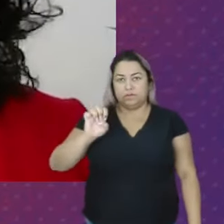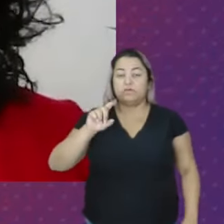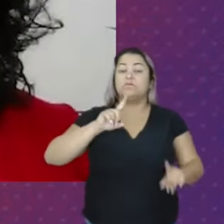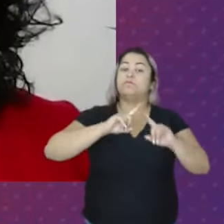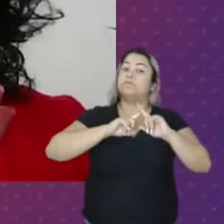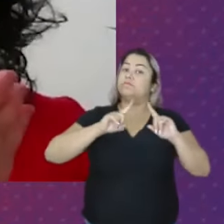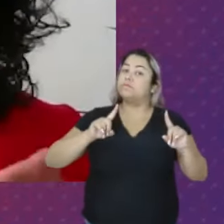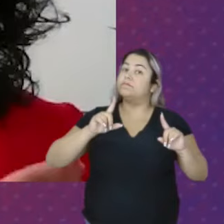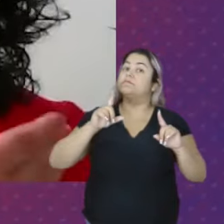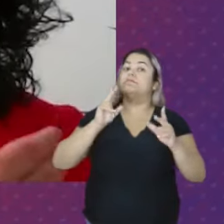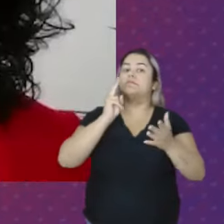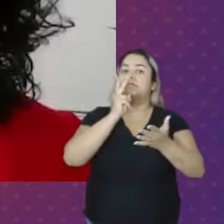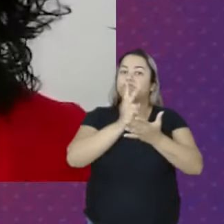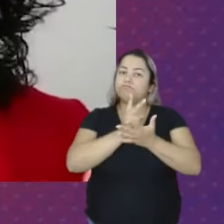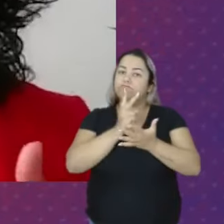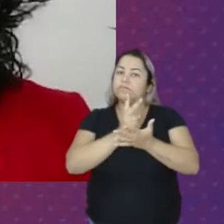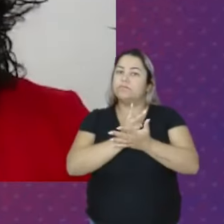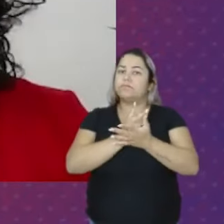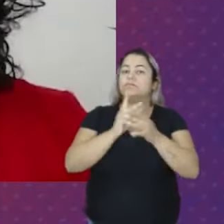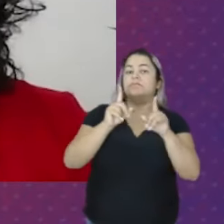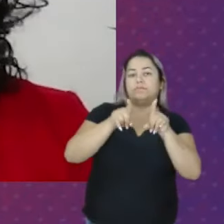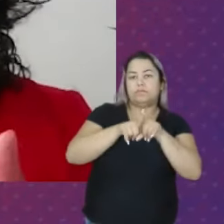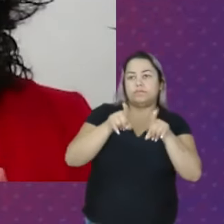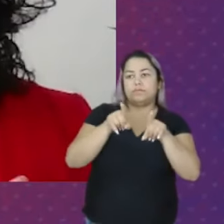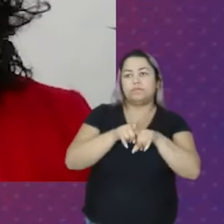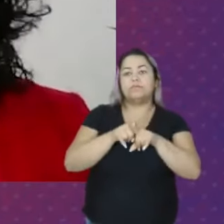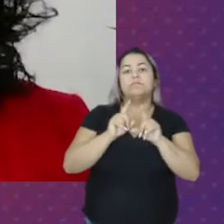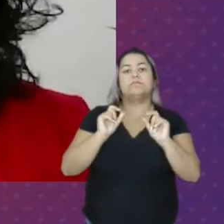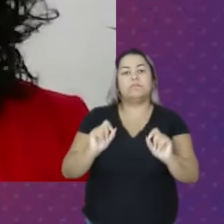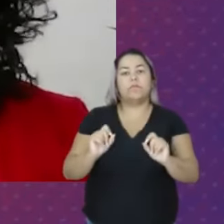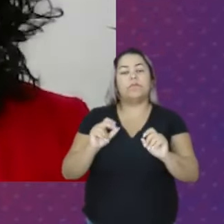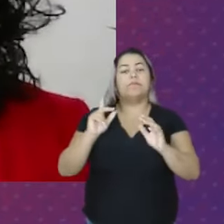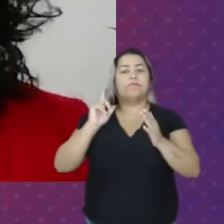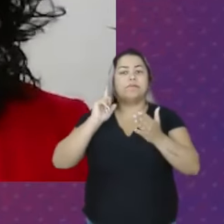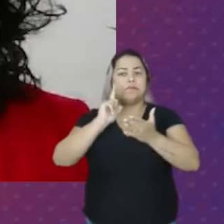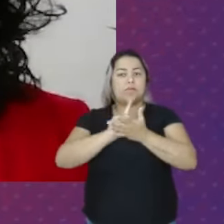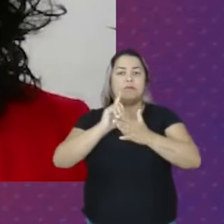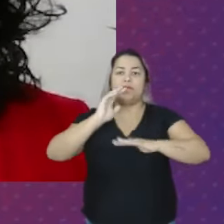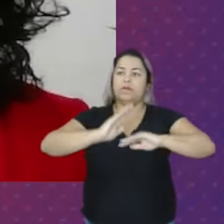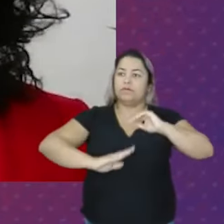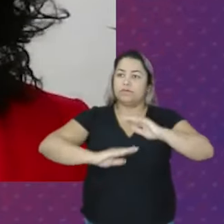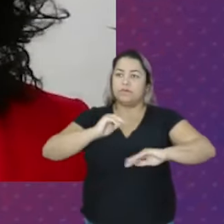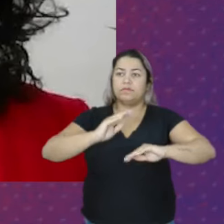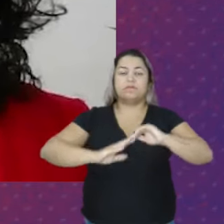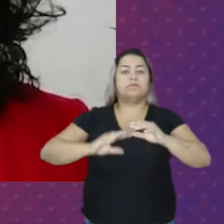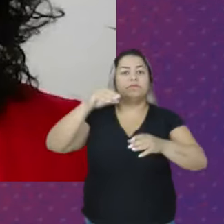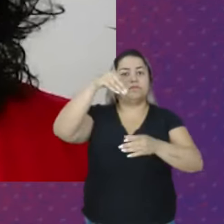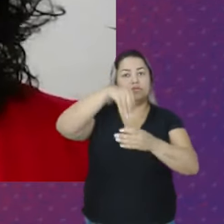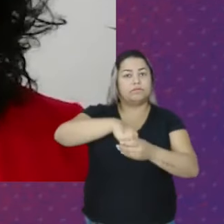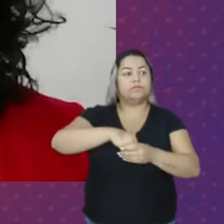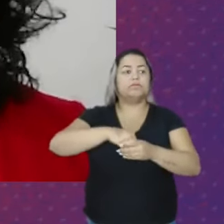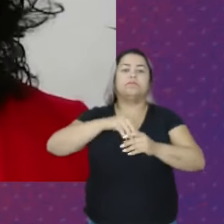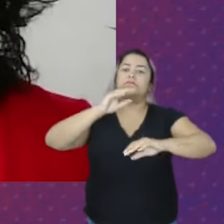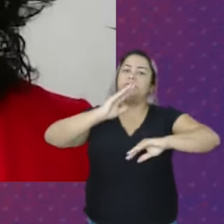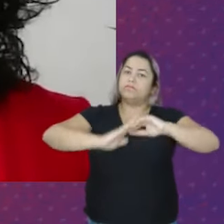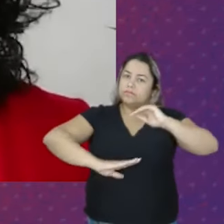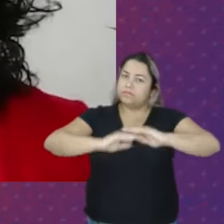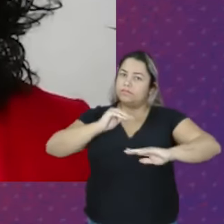Mas, mesmo que ele for, mesmo que ela for, o papel não é atuar dentro da sua